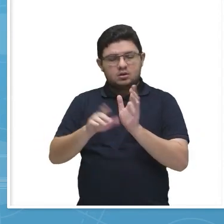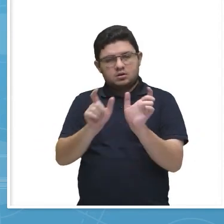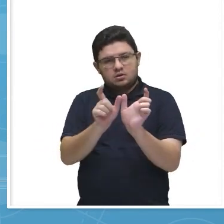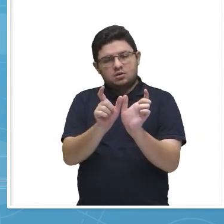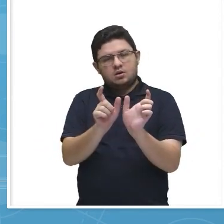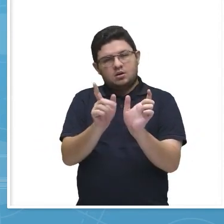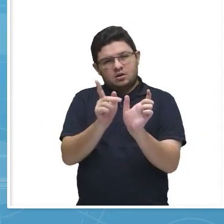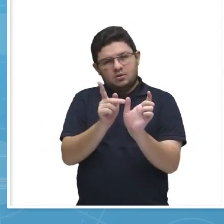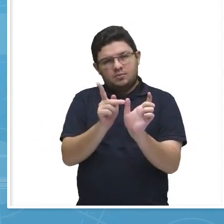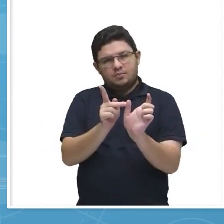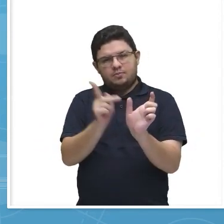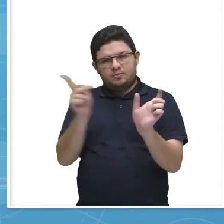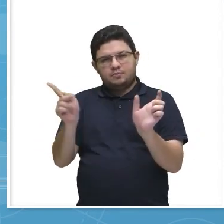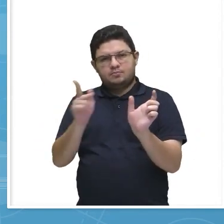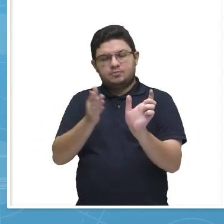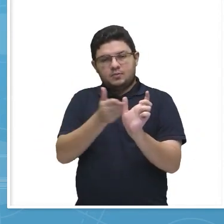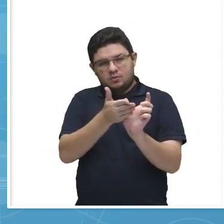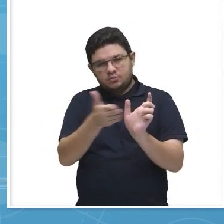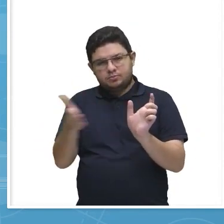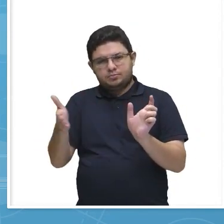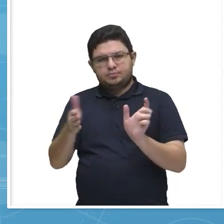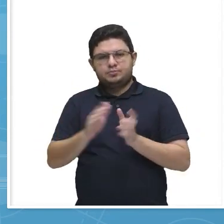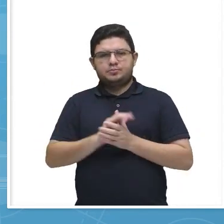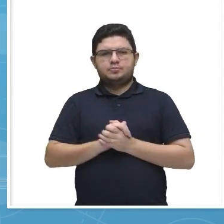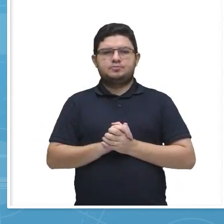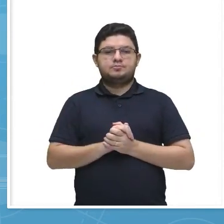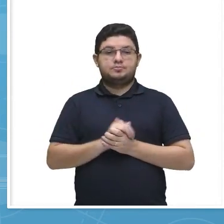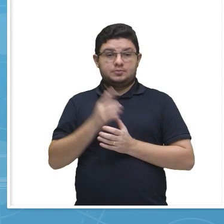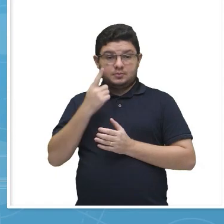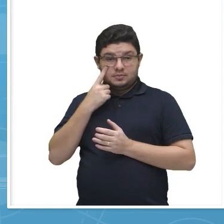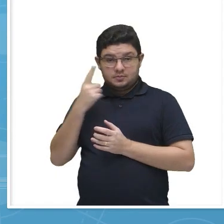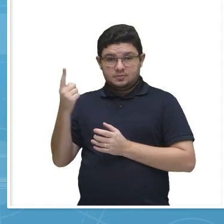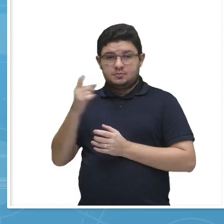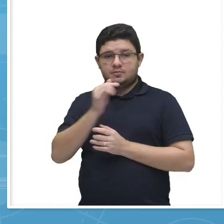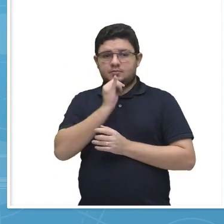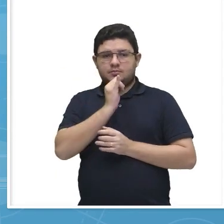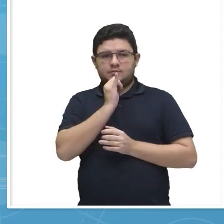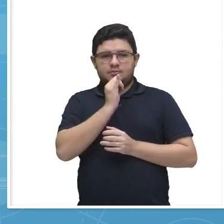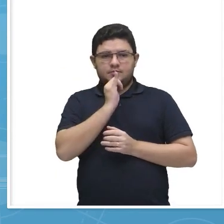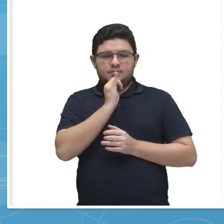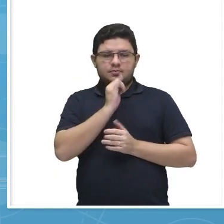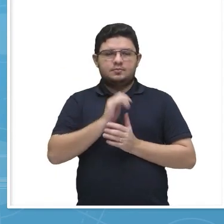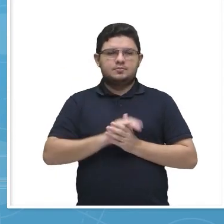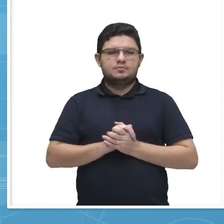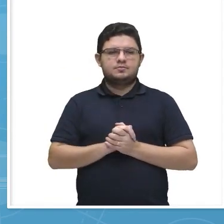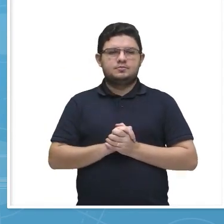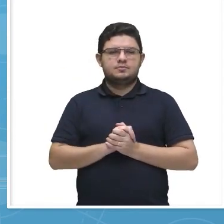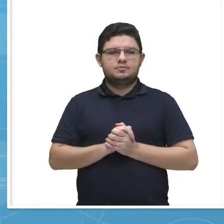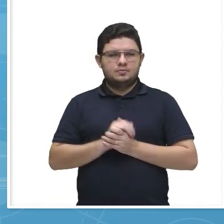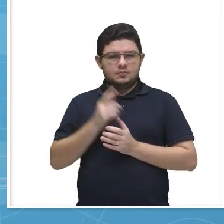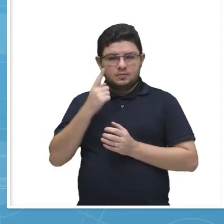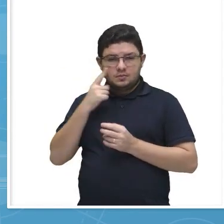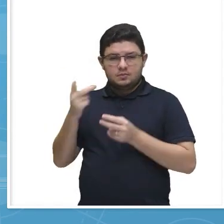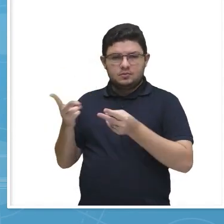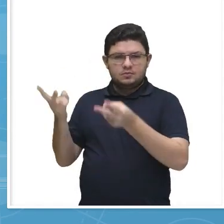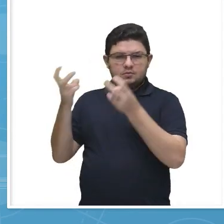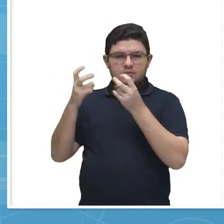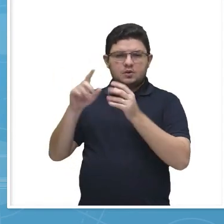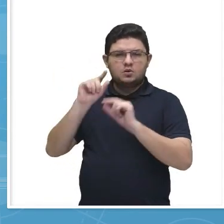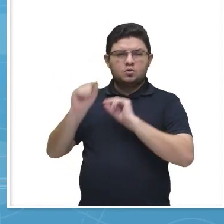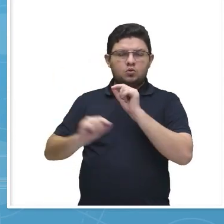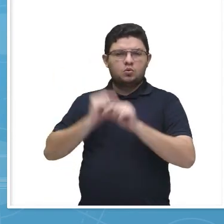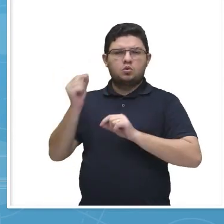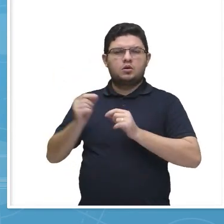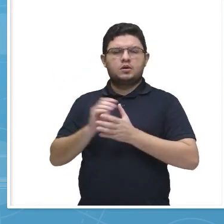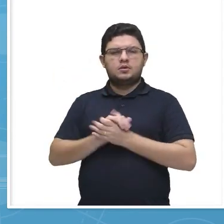a hostilidade com um bom dia. Observem que neste enunciado aqui, gente,